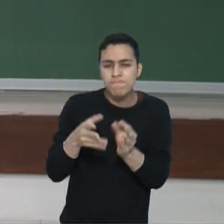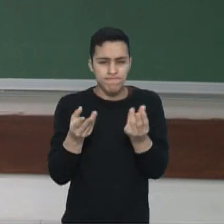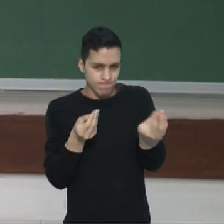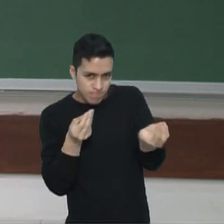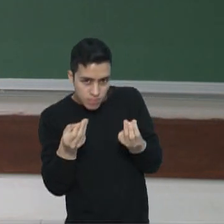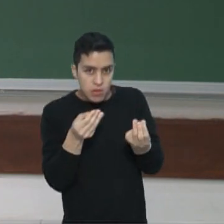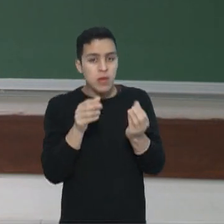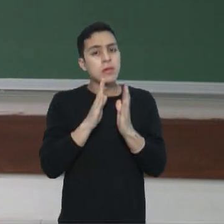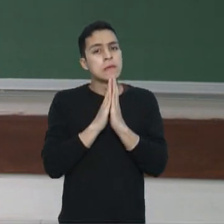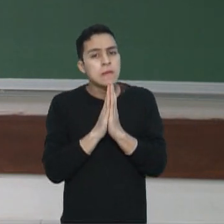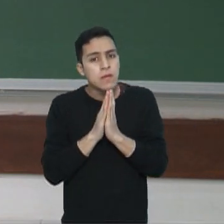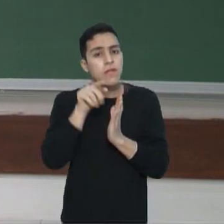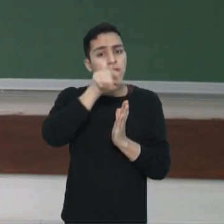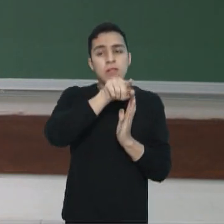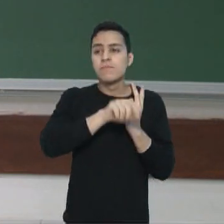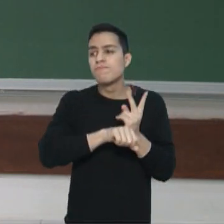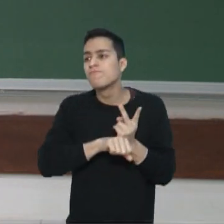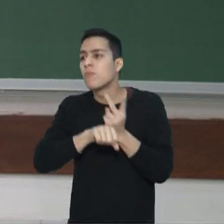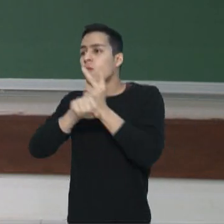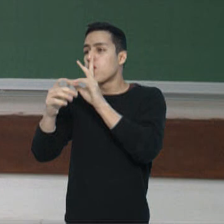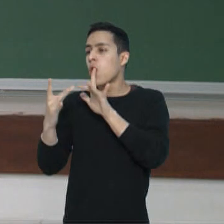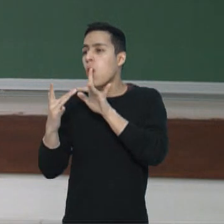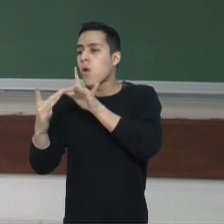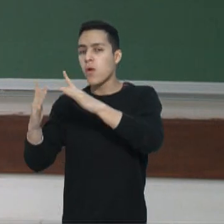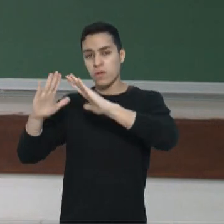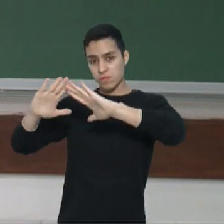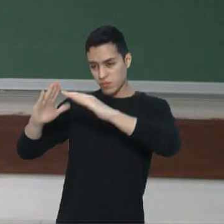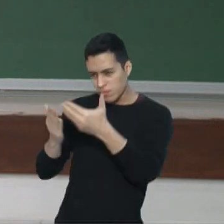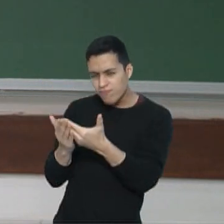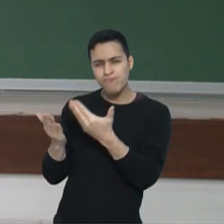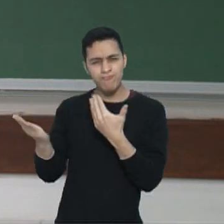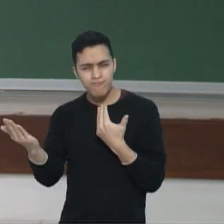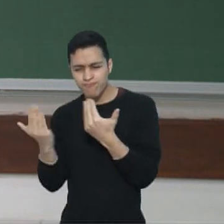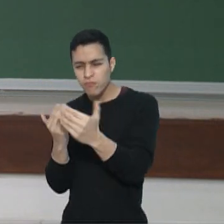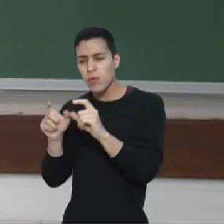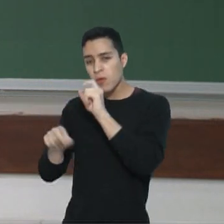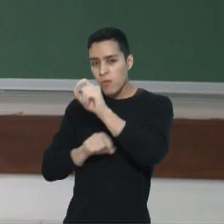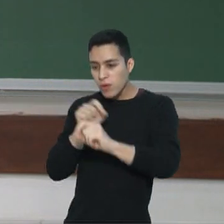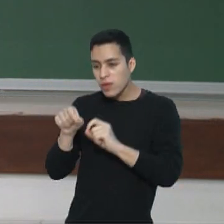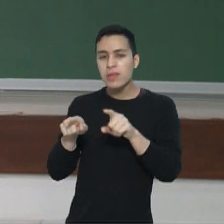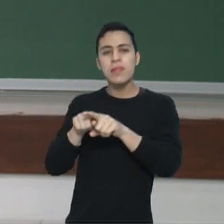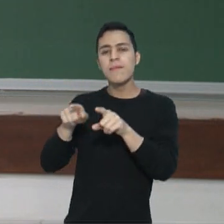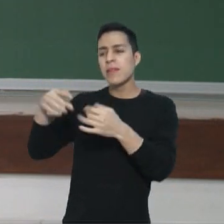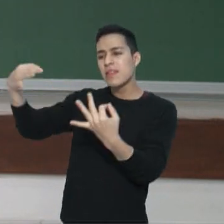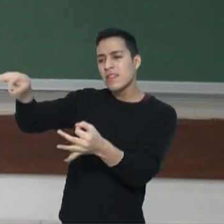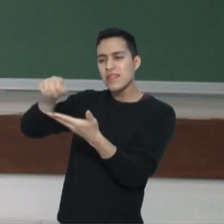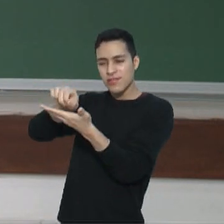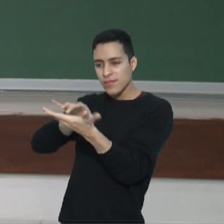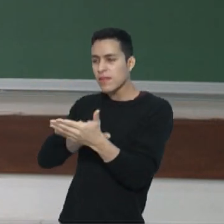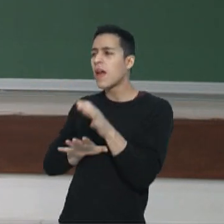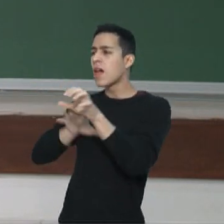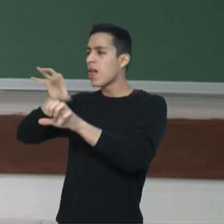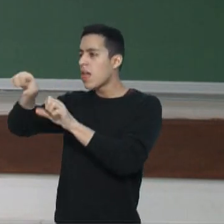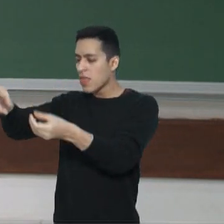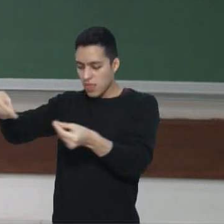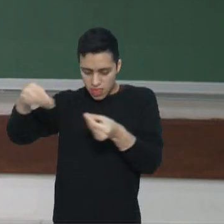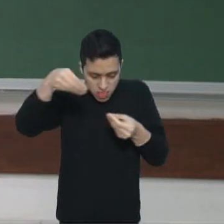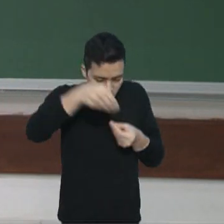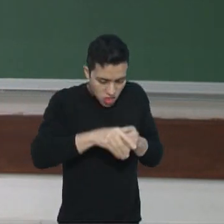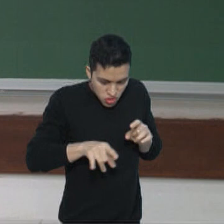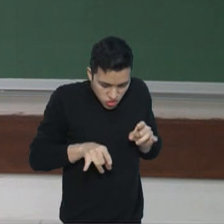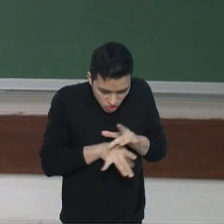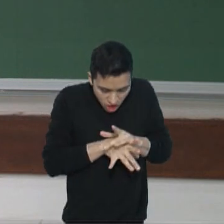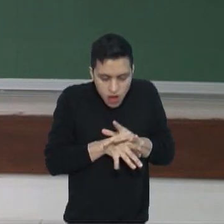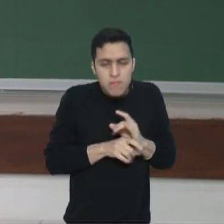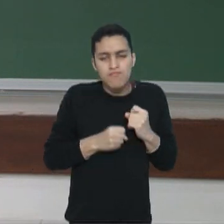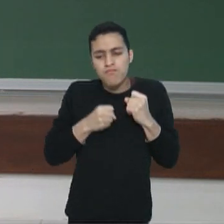estudos, entre em contato, mantenha contato com o seu colégio para retirar as listas de exercícios e também devolvê-las.